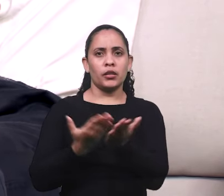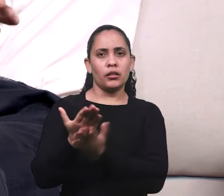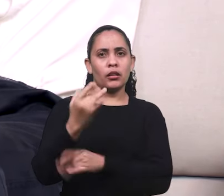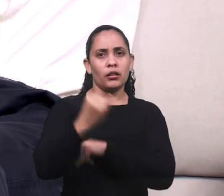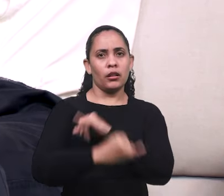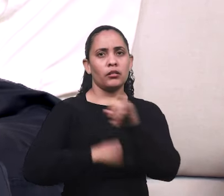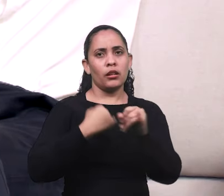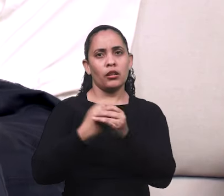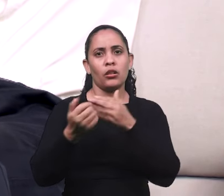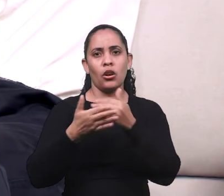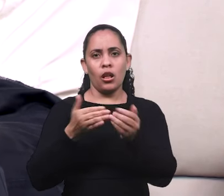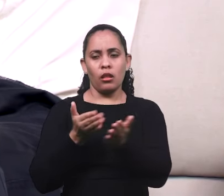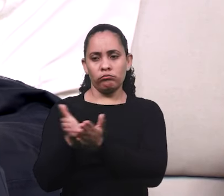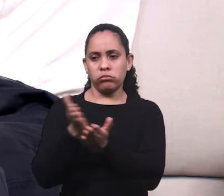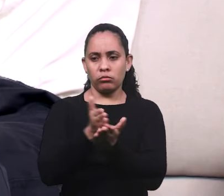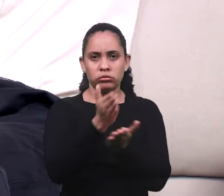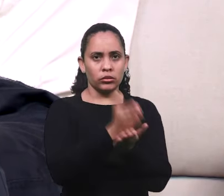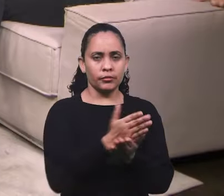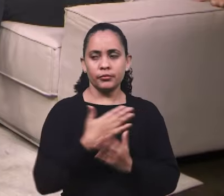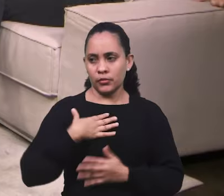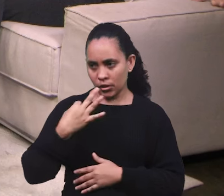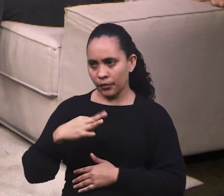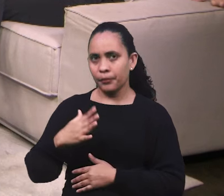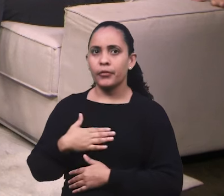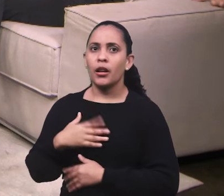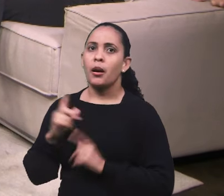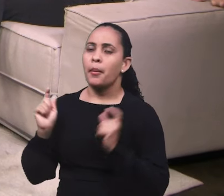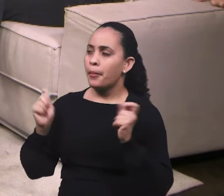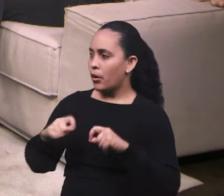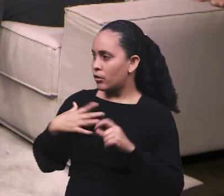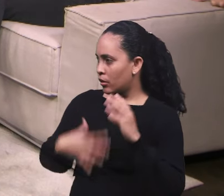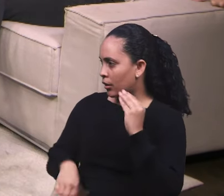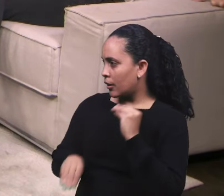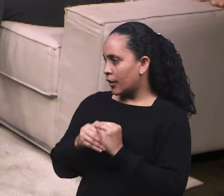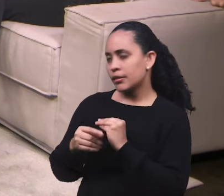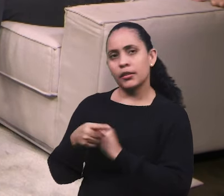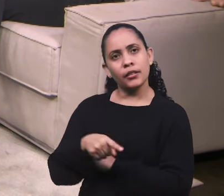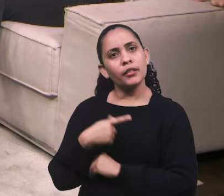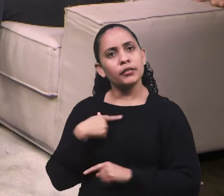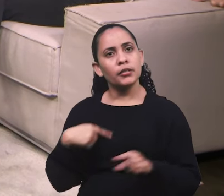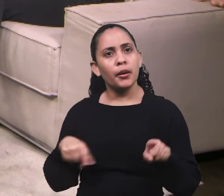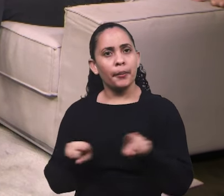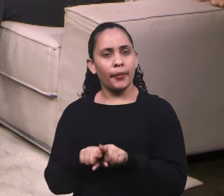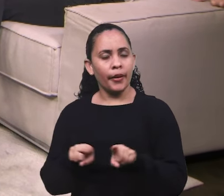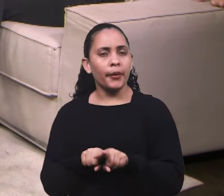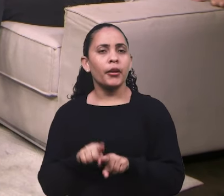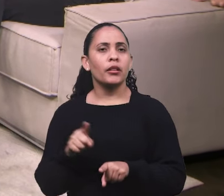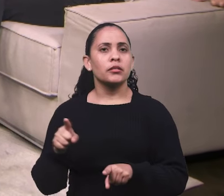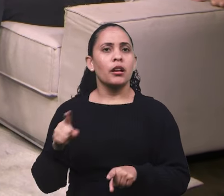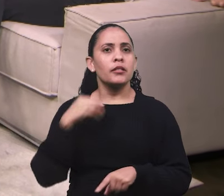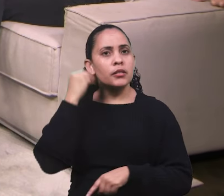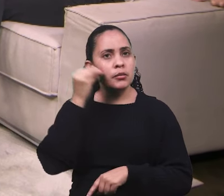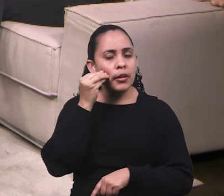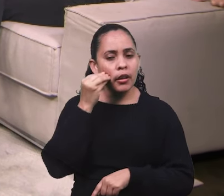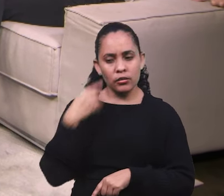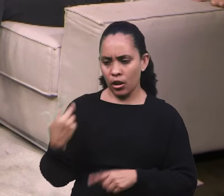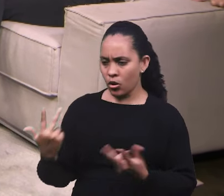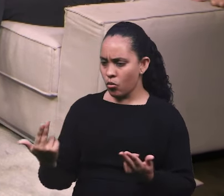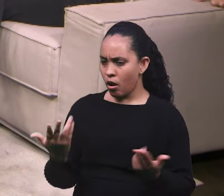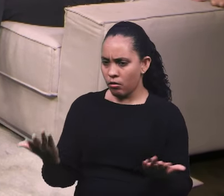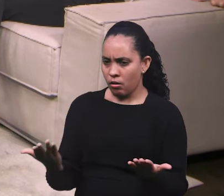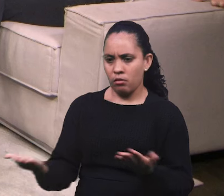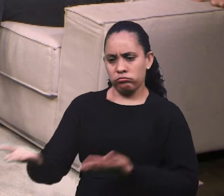um caminho e não a jornada em si. É isso? Eu acho que pode acrescentar também, né, Bressan, essa troca de experiência, como nós estamos fazendo aqui